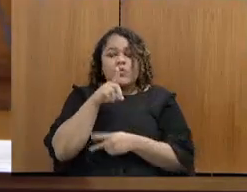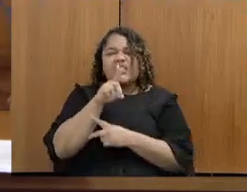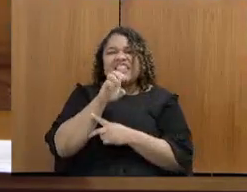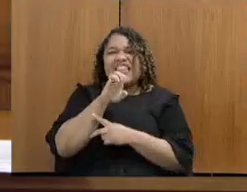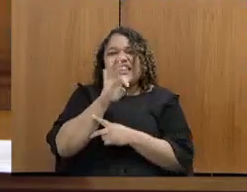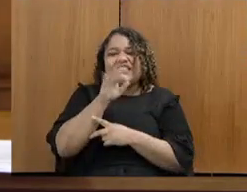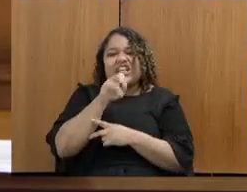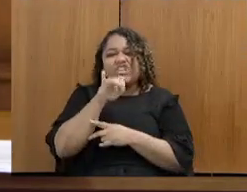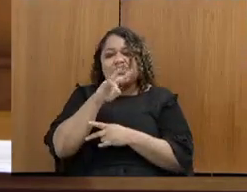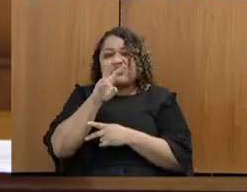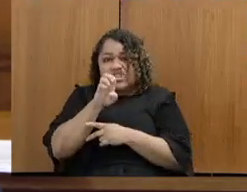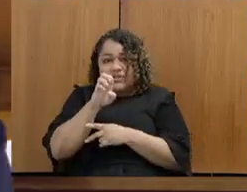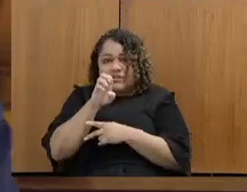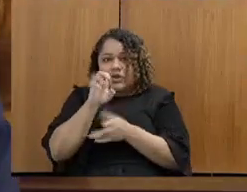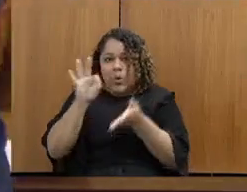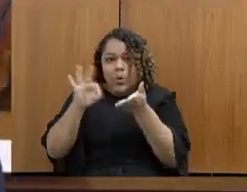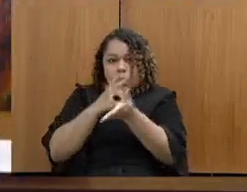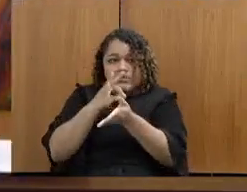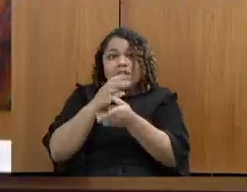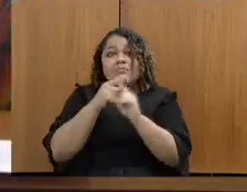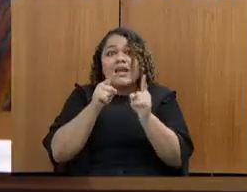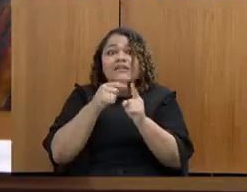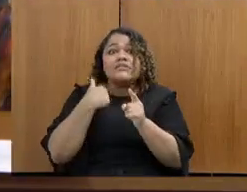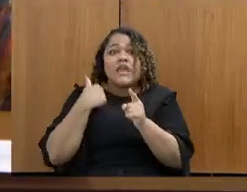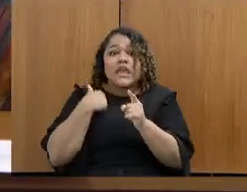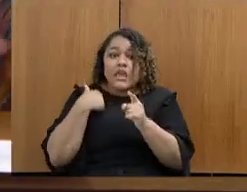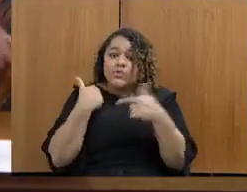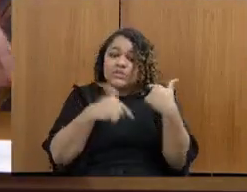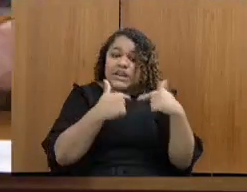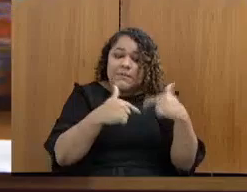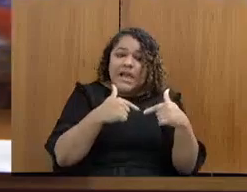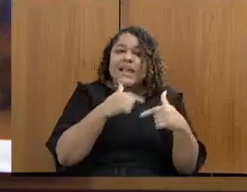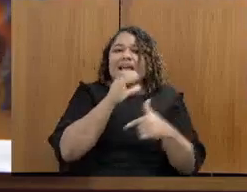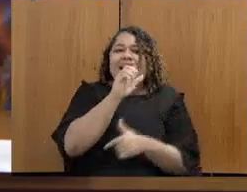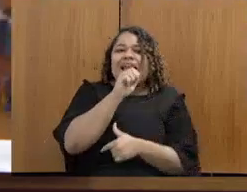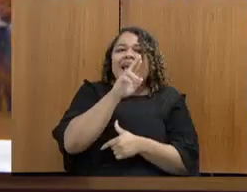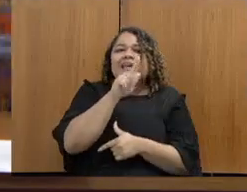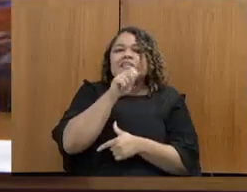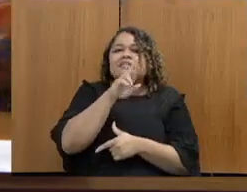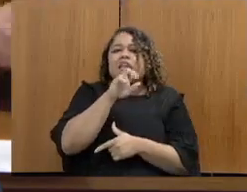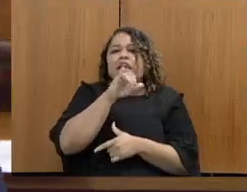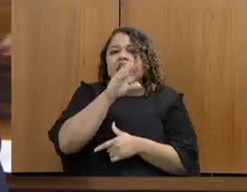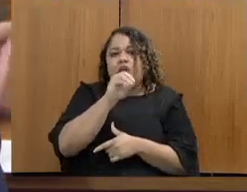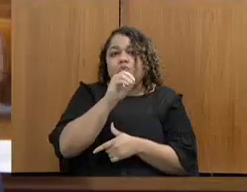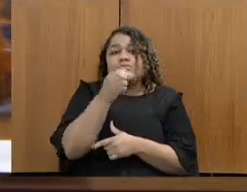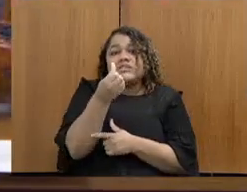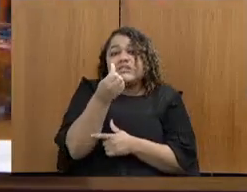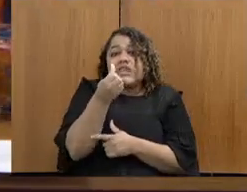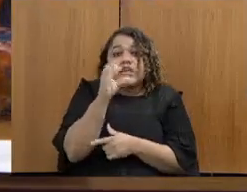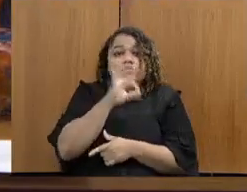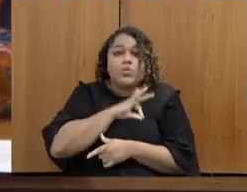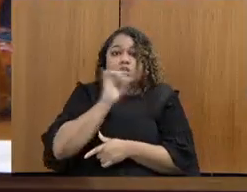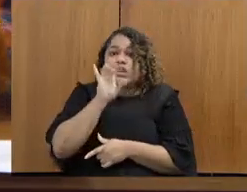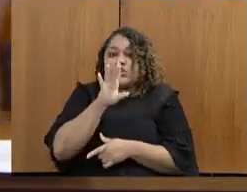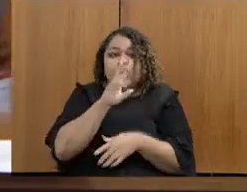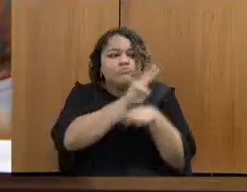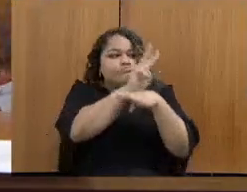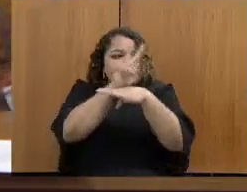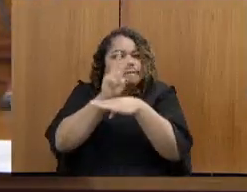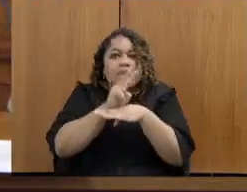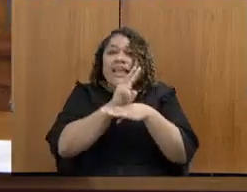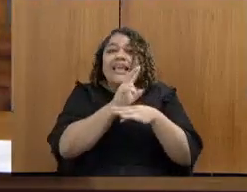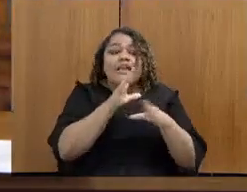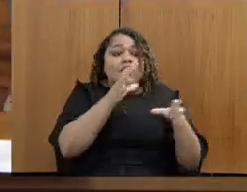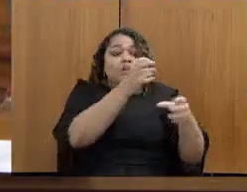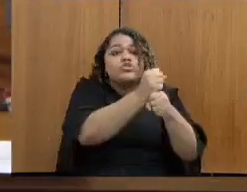na Dutra Ladeira era eu e seis policiais para quase 500 presos então assim eram muito